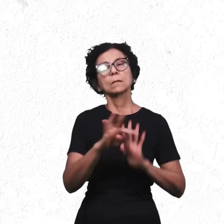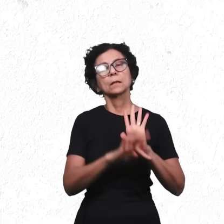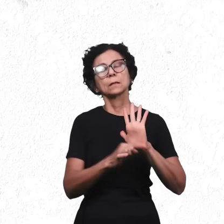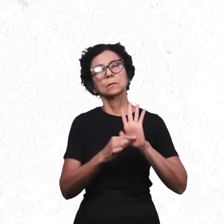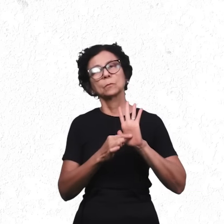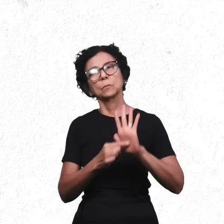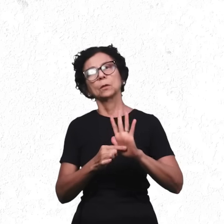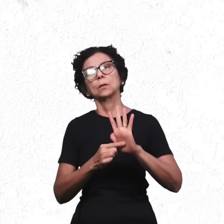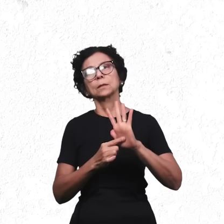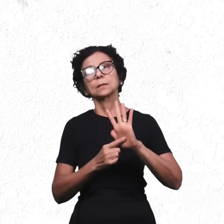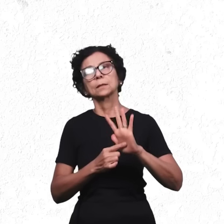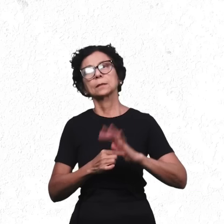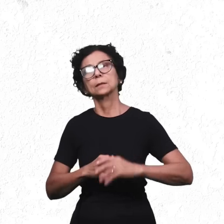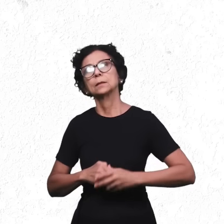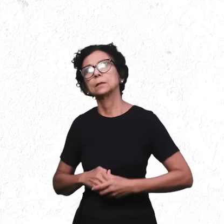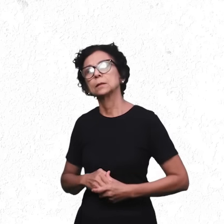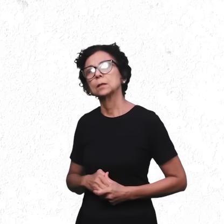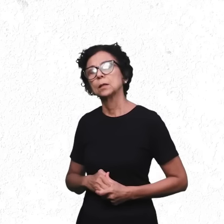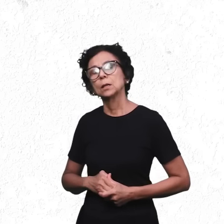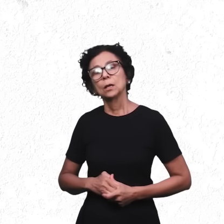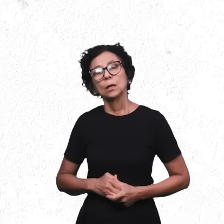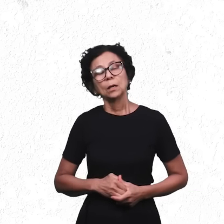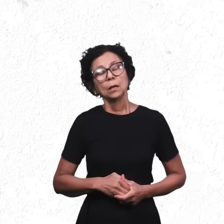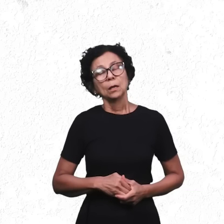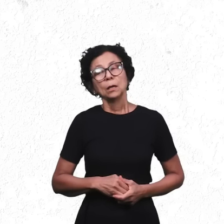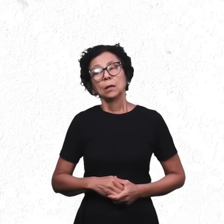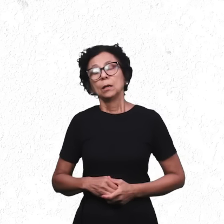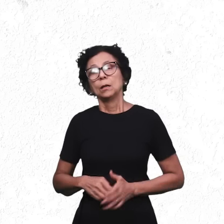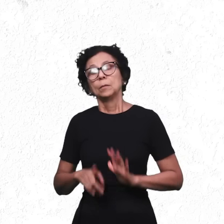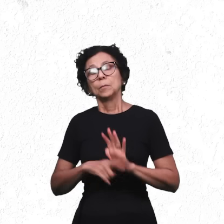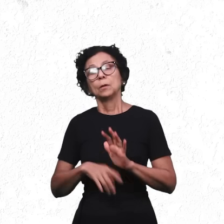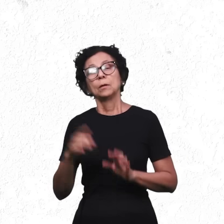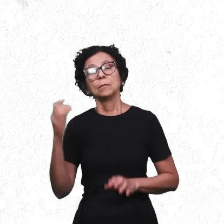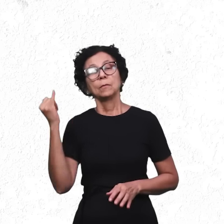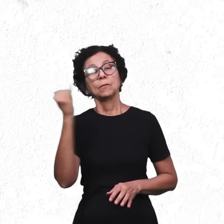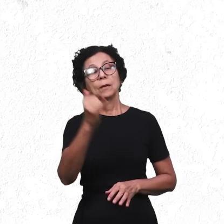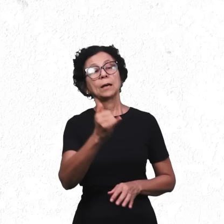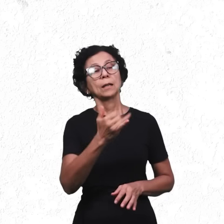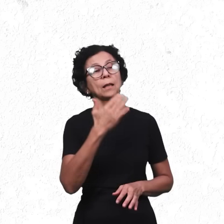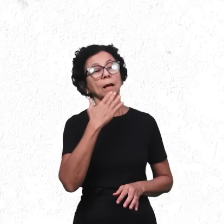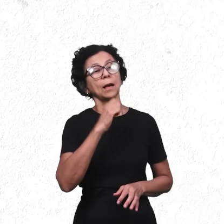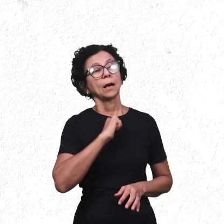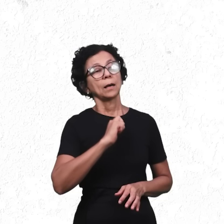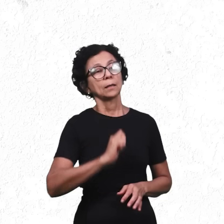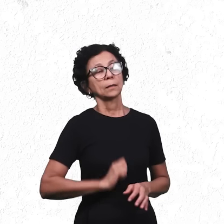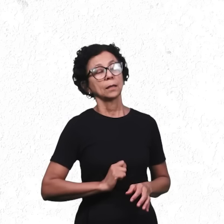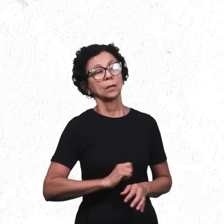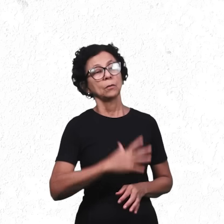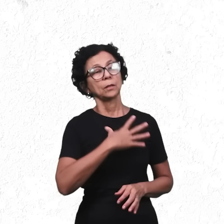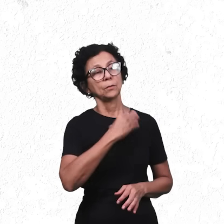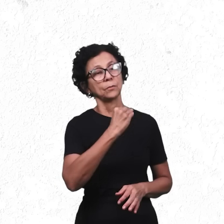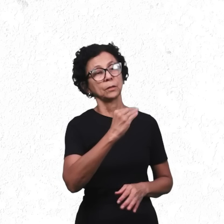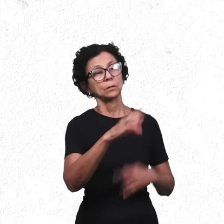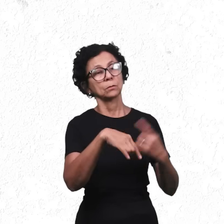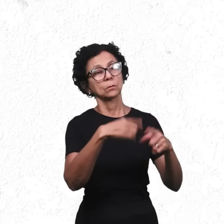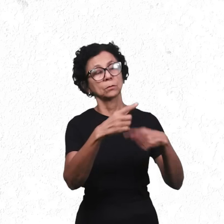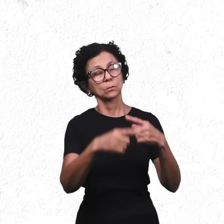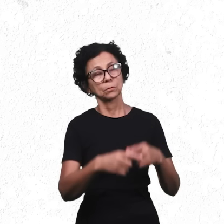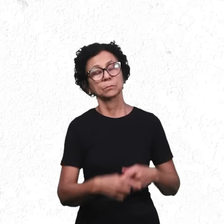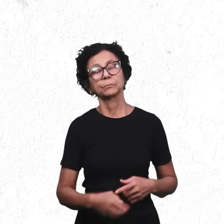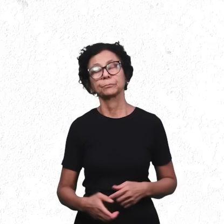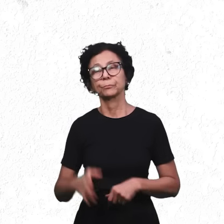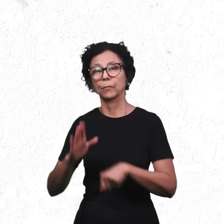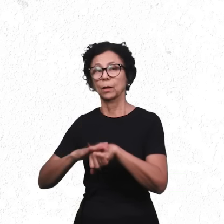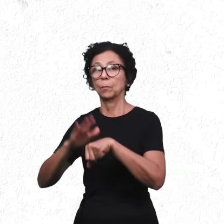fala a Arão e a seus filhos, dizendo: assim abençoareis os filhos de Israel, dizendo-lhes: o Senhor